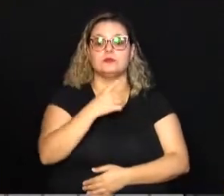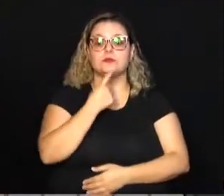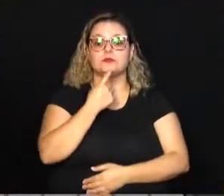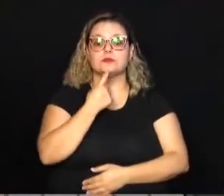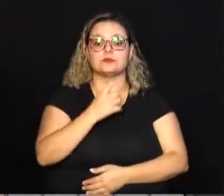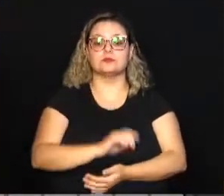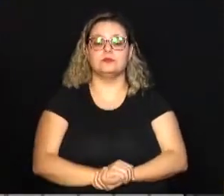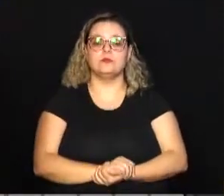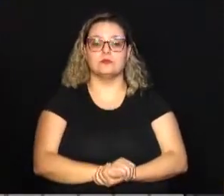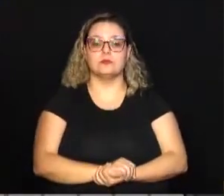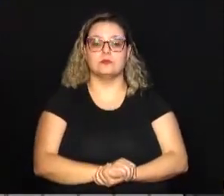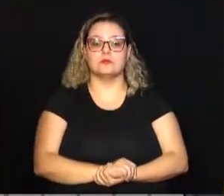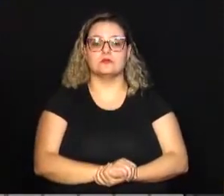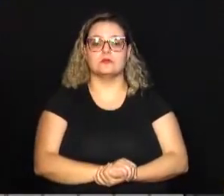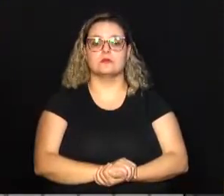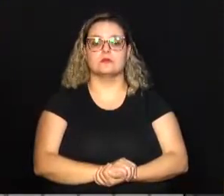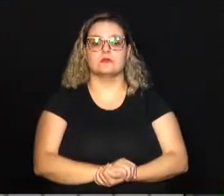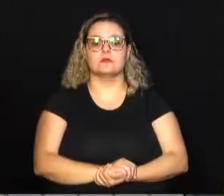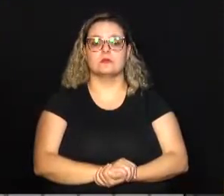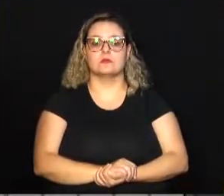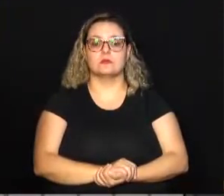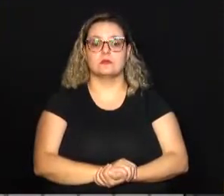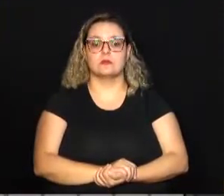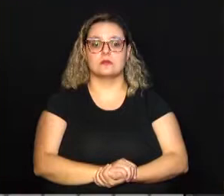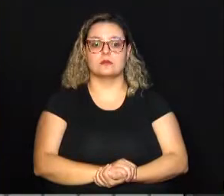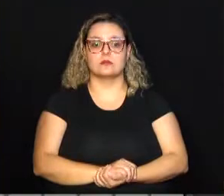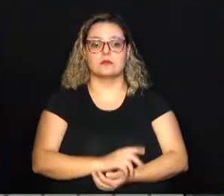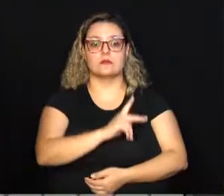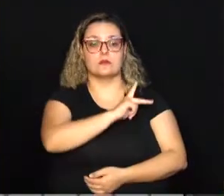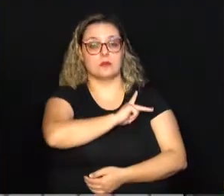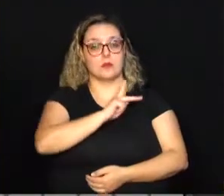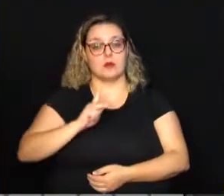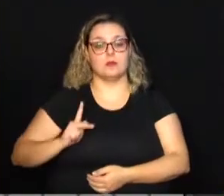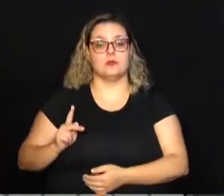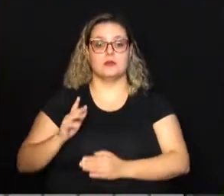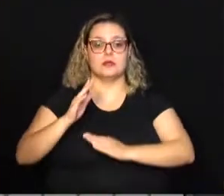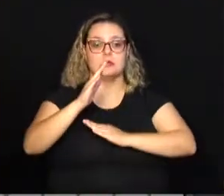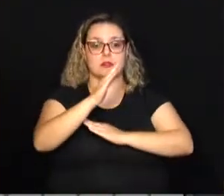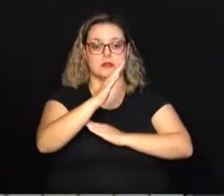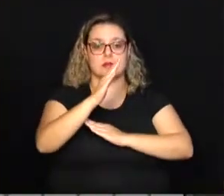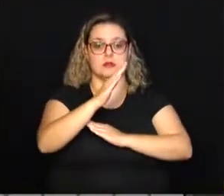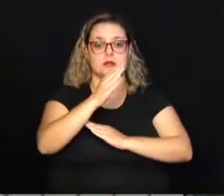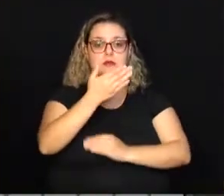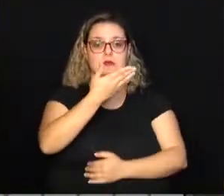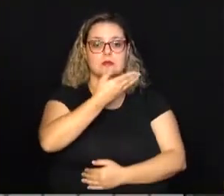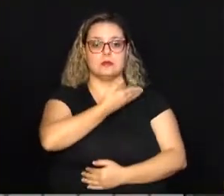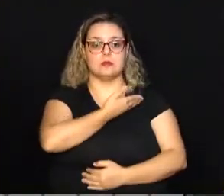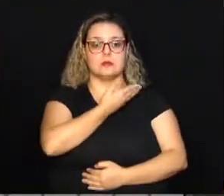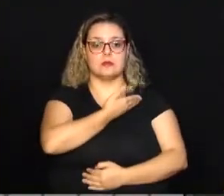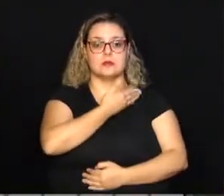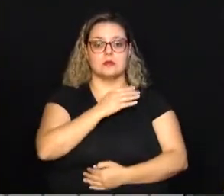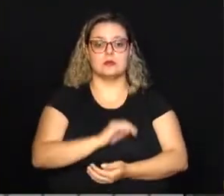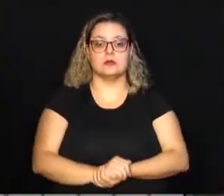casa, capitaneados pelo presidente da Câmara, o amigo